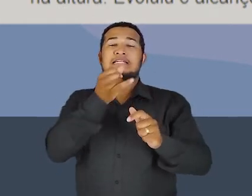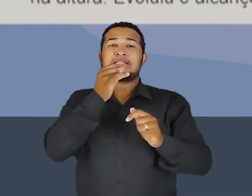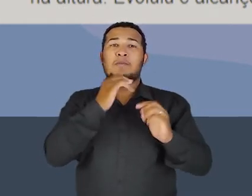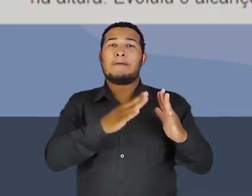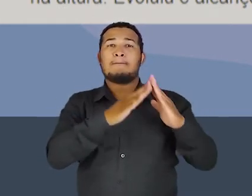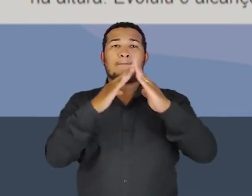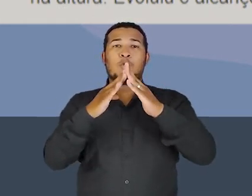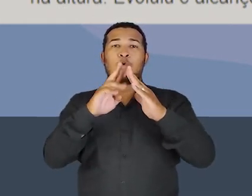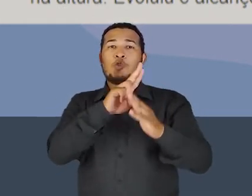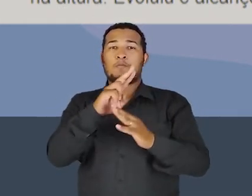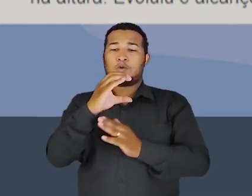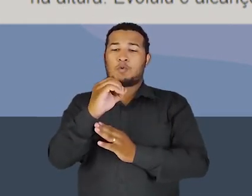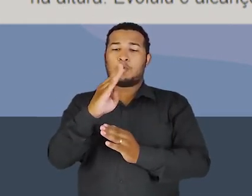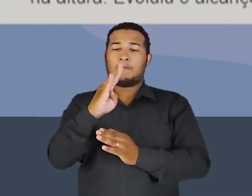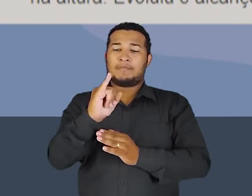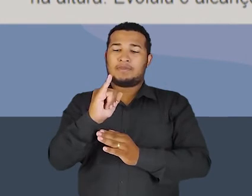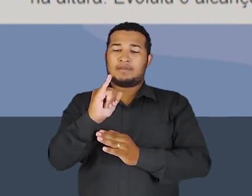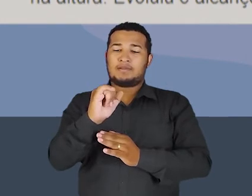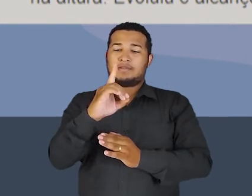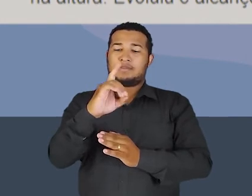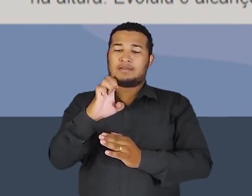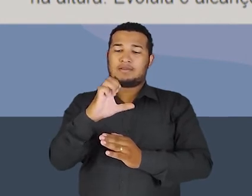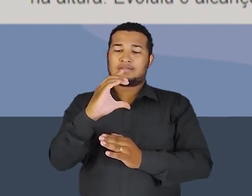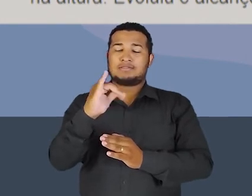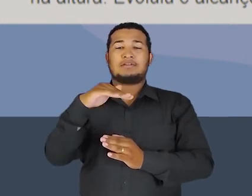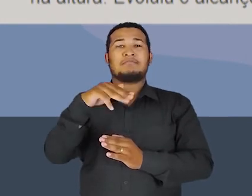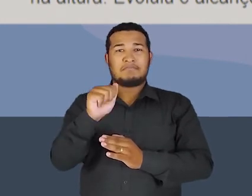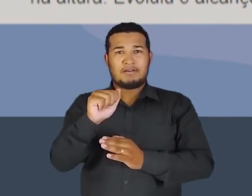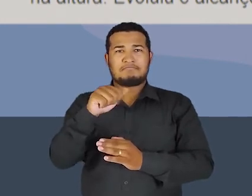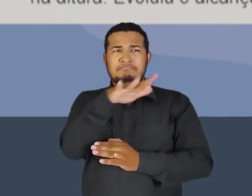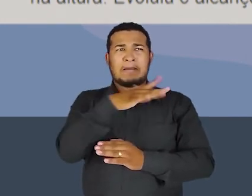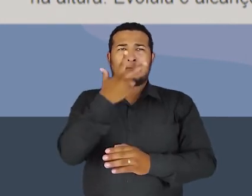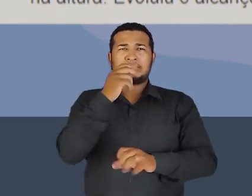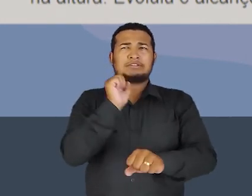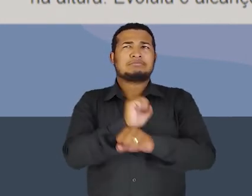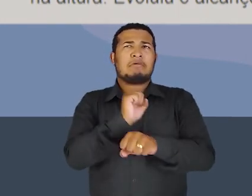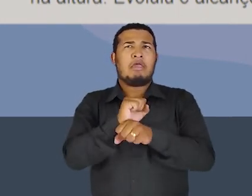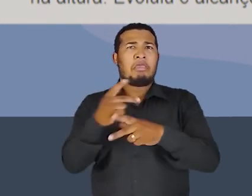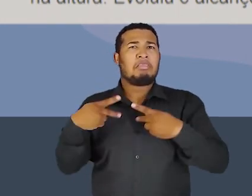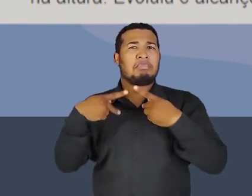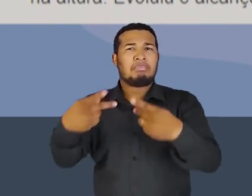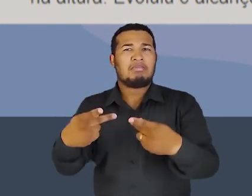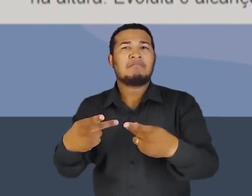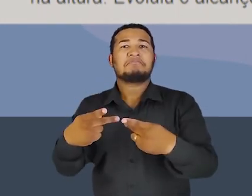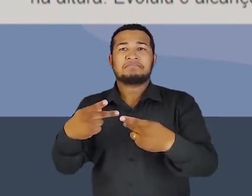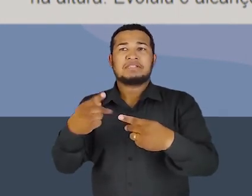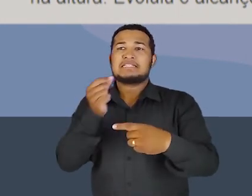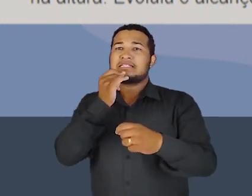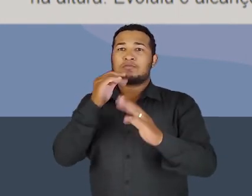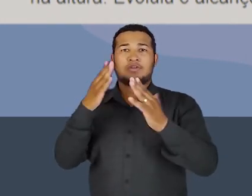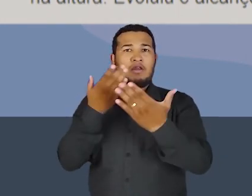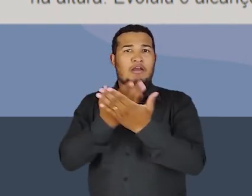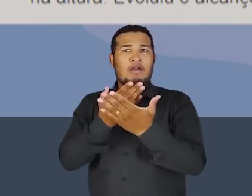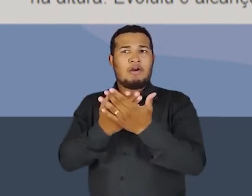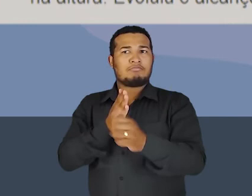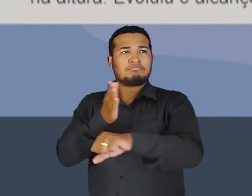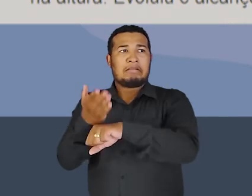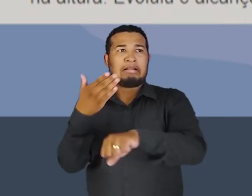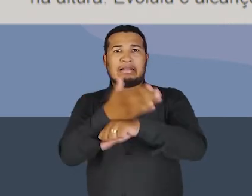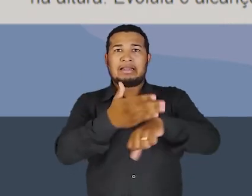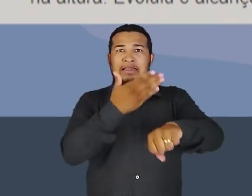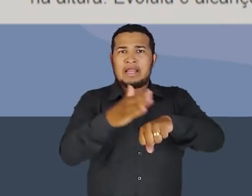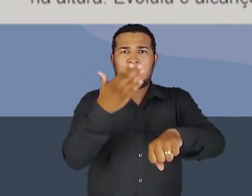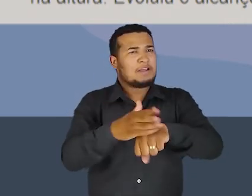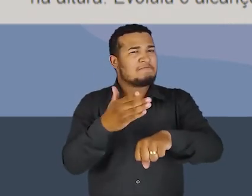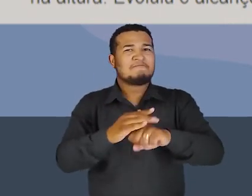Cima, região humilde de Vila Velha, no Espírito Santo, e nem esperou o convite do professor para ir das aulas aos treinos. Resolveu